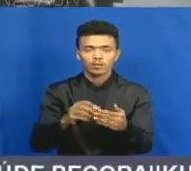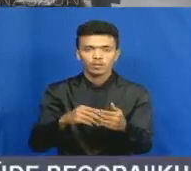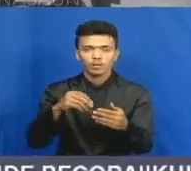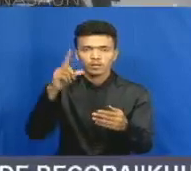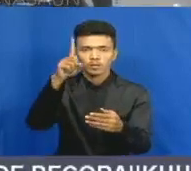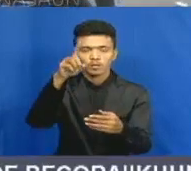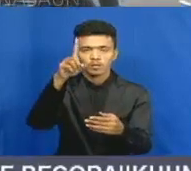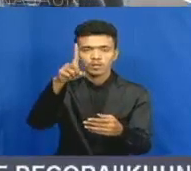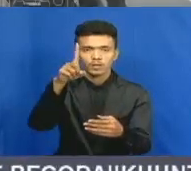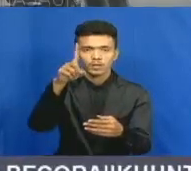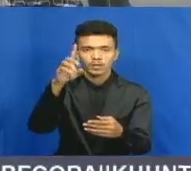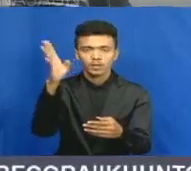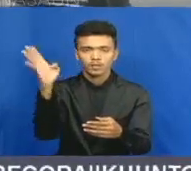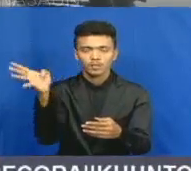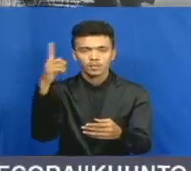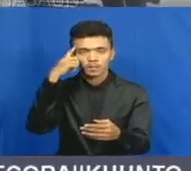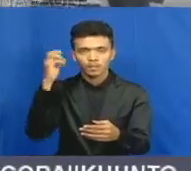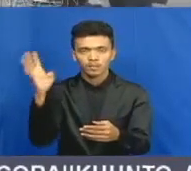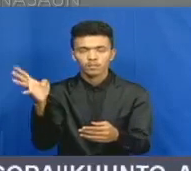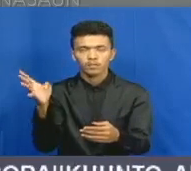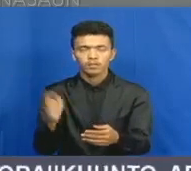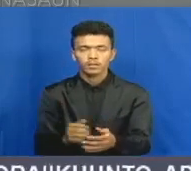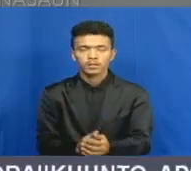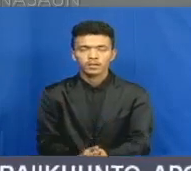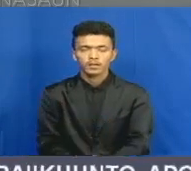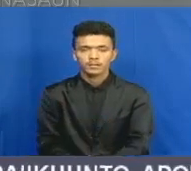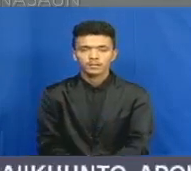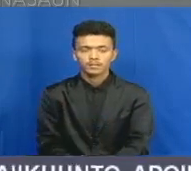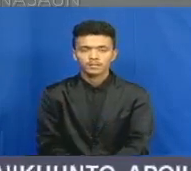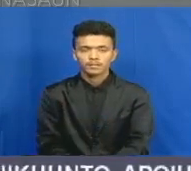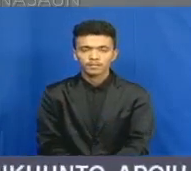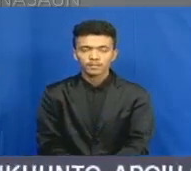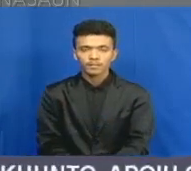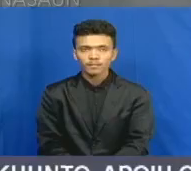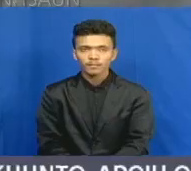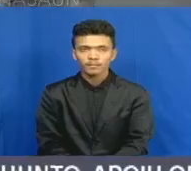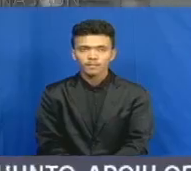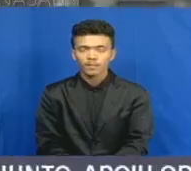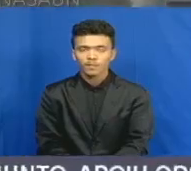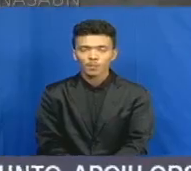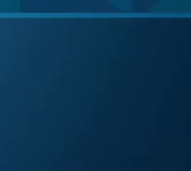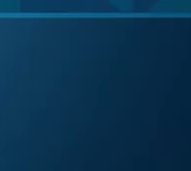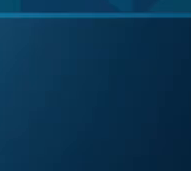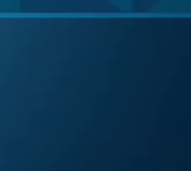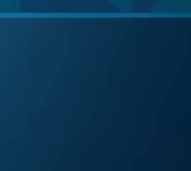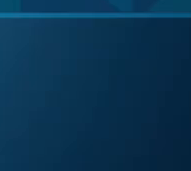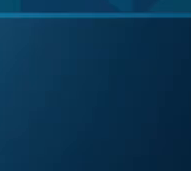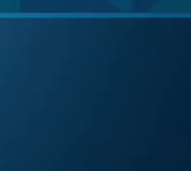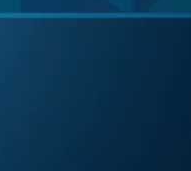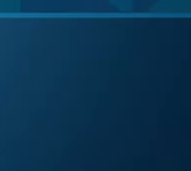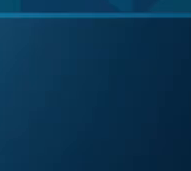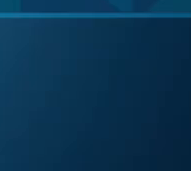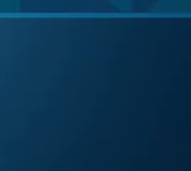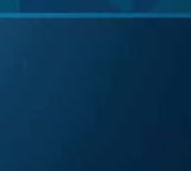dólar ida centavos sat nulo. Estefânia Salsinha, Jerônimo Mauno, RTTL. A